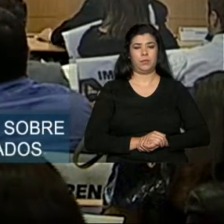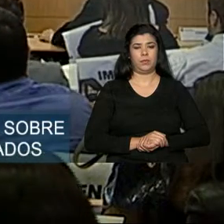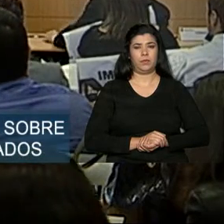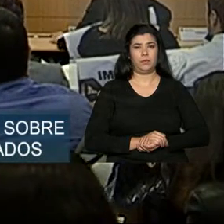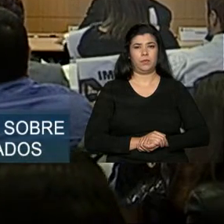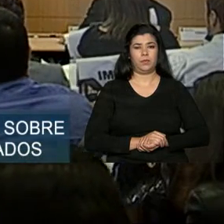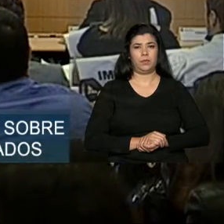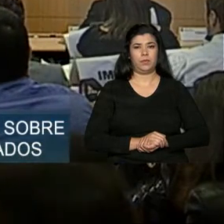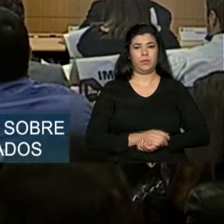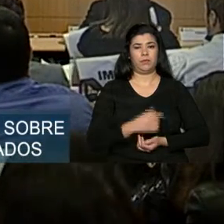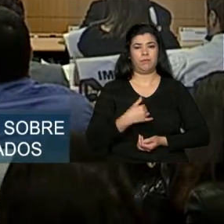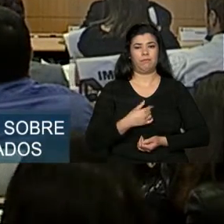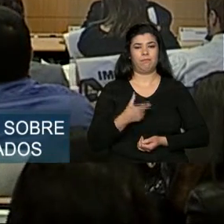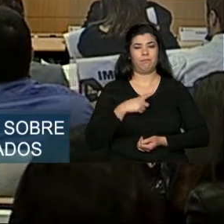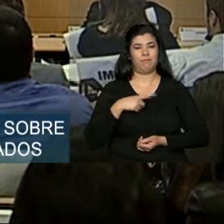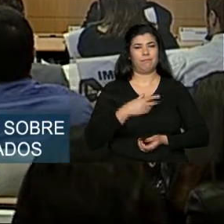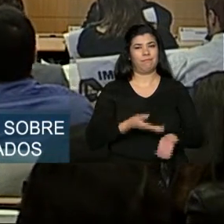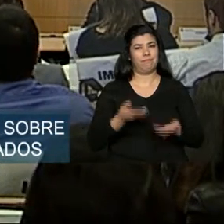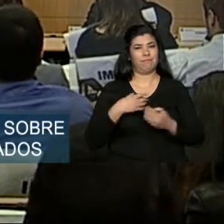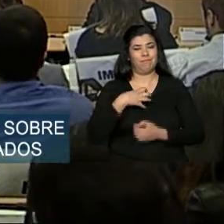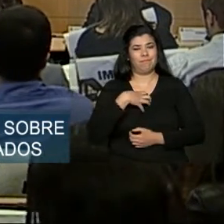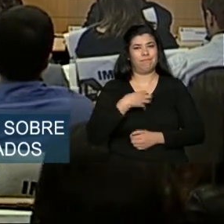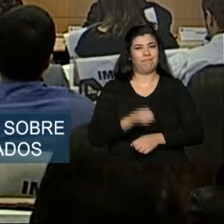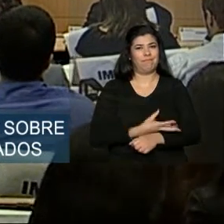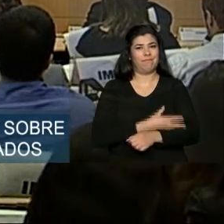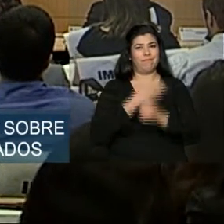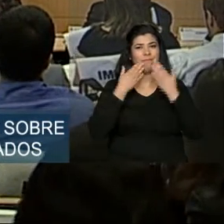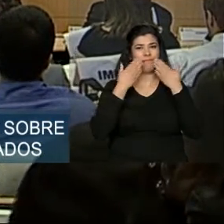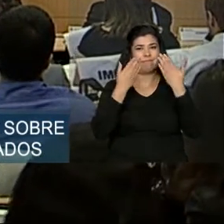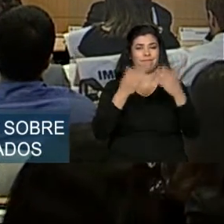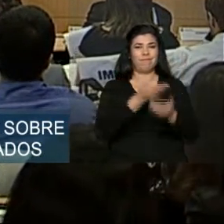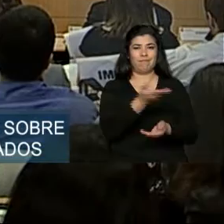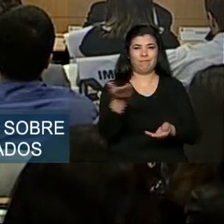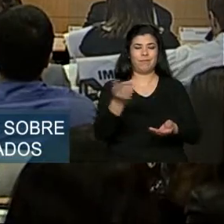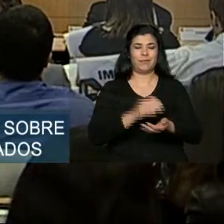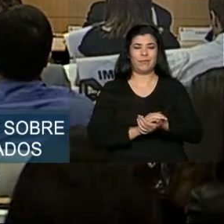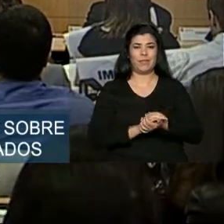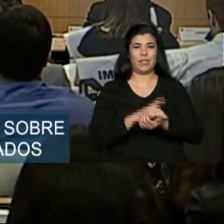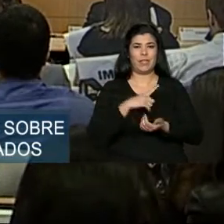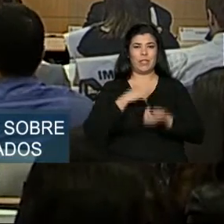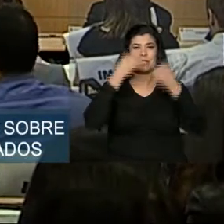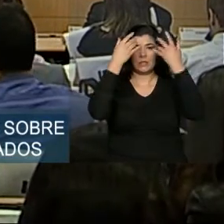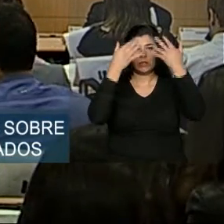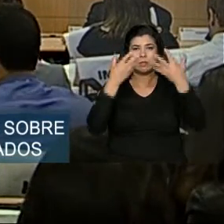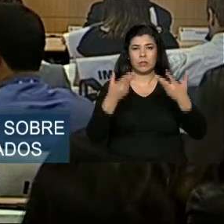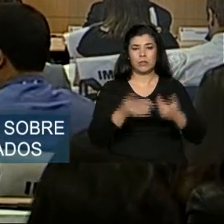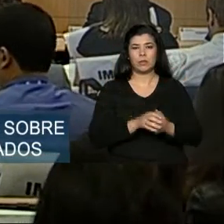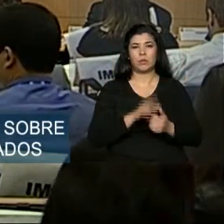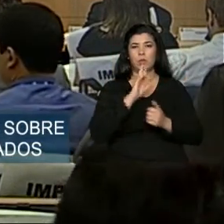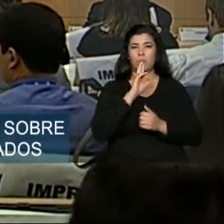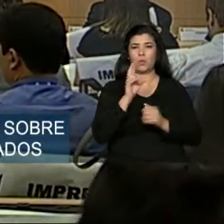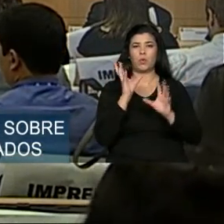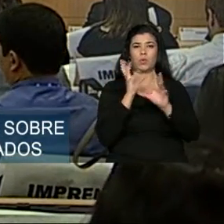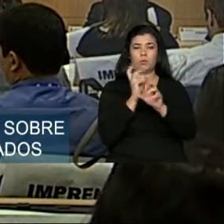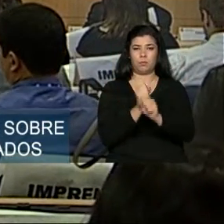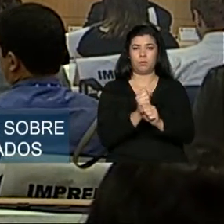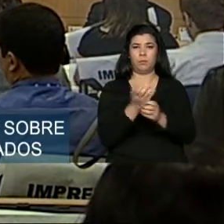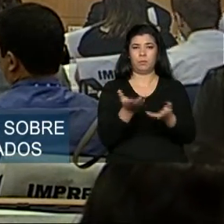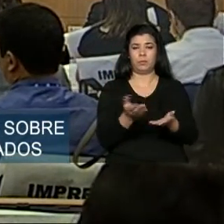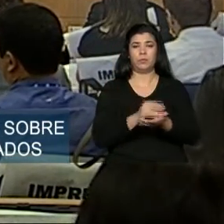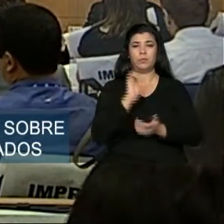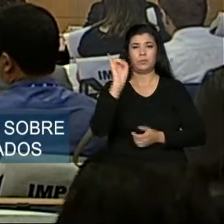Ficou tão empolgada que levou o microfone para casa. Gente, olha, só para fazer aqui um fecho, nós estamos... É